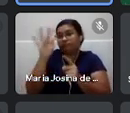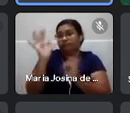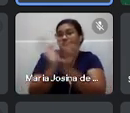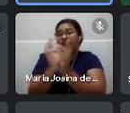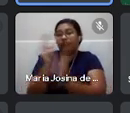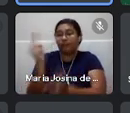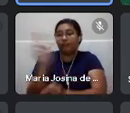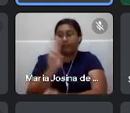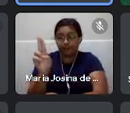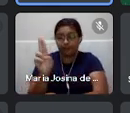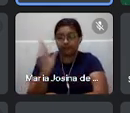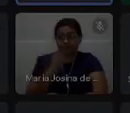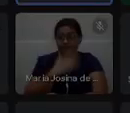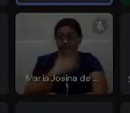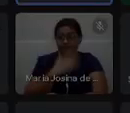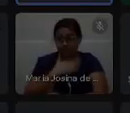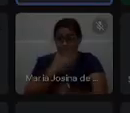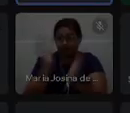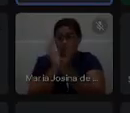Então,